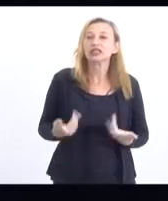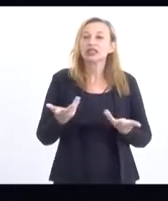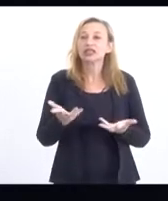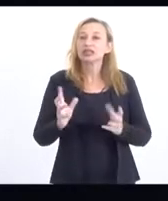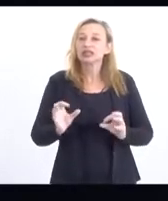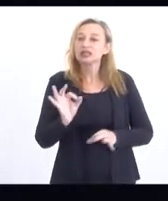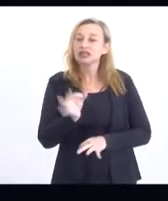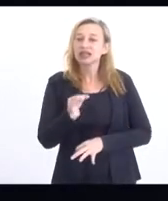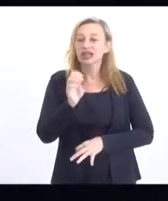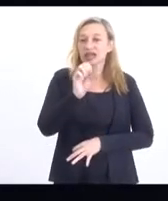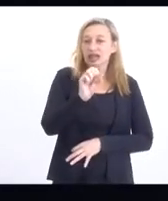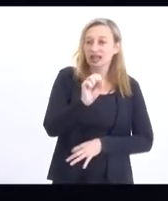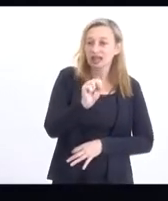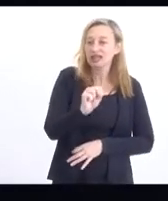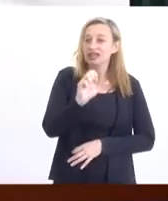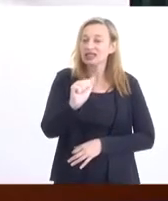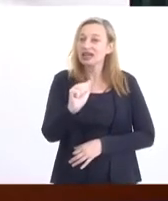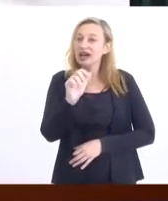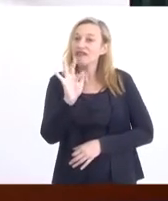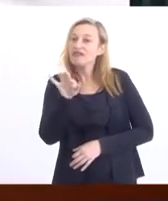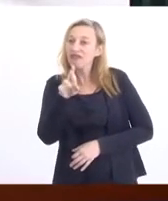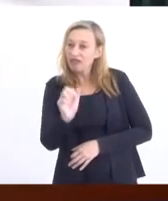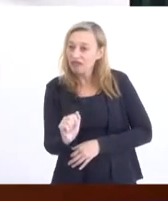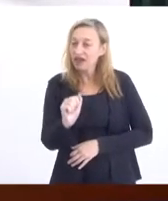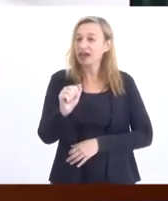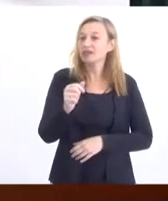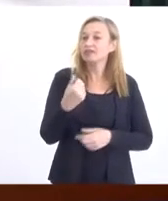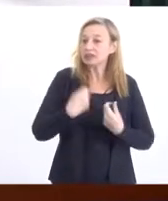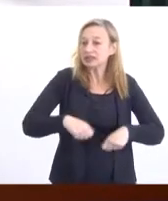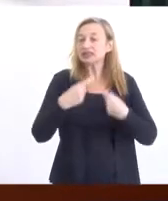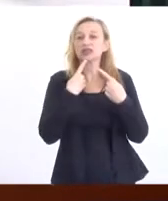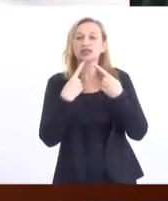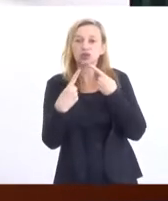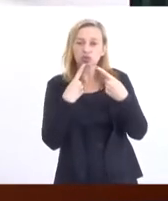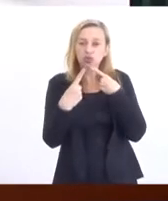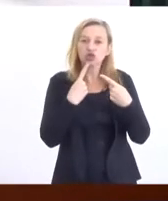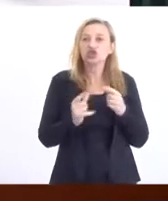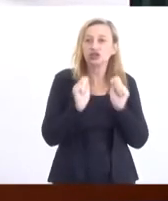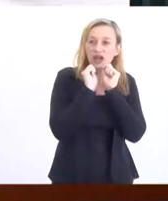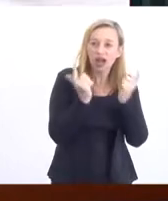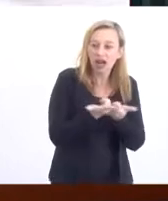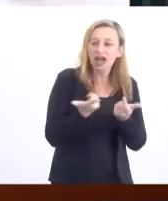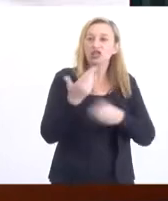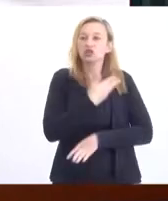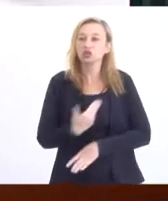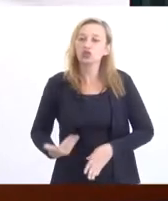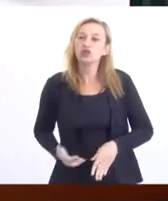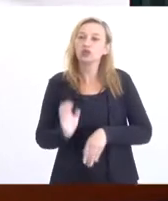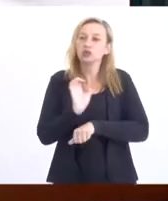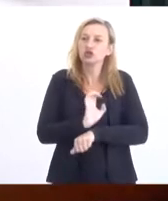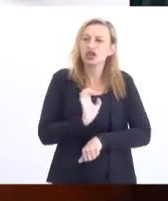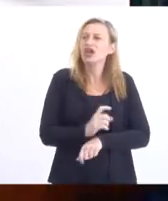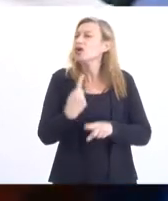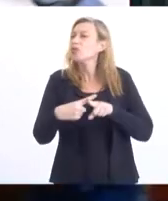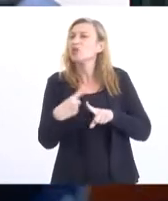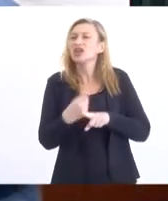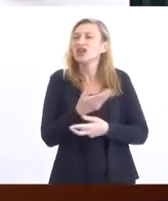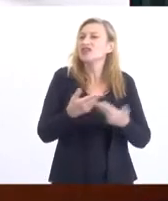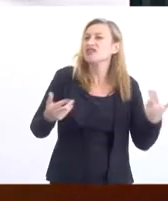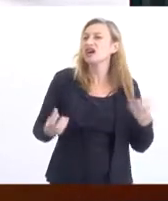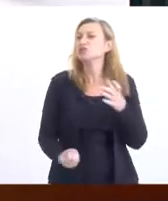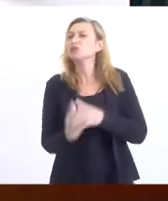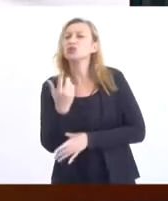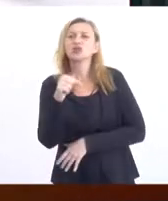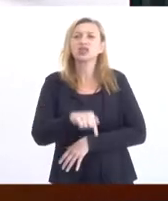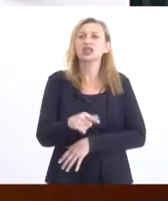garantia da safra. É um ponto que precisa ser discutido na Assembleia, no governo do Estado. Por que que muitos produtores